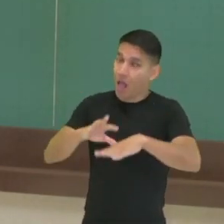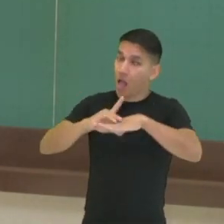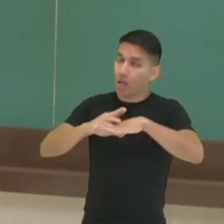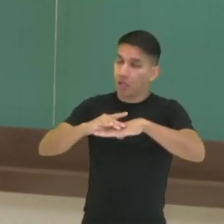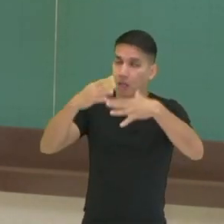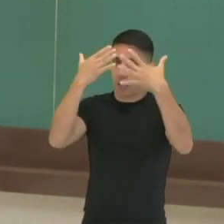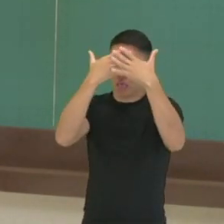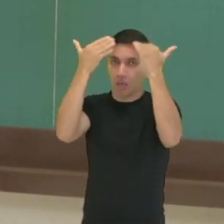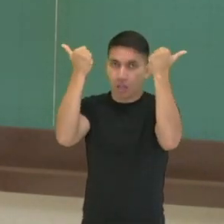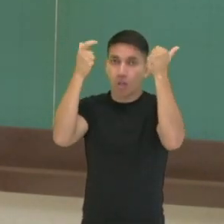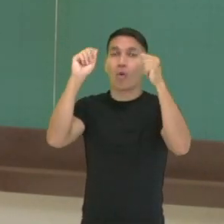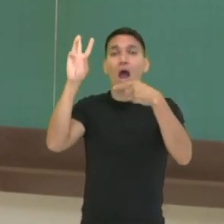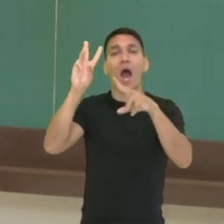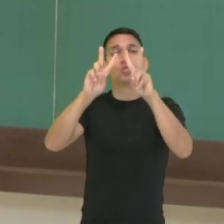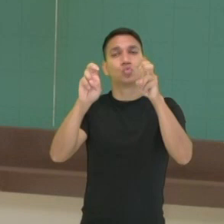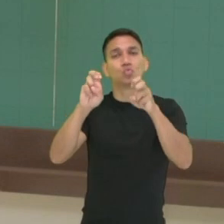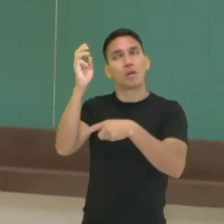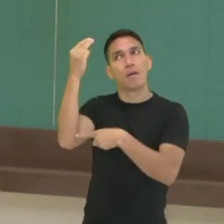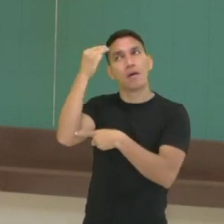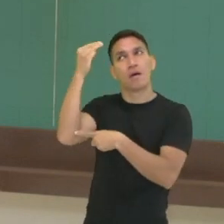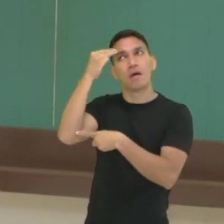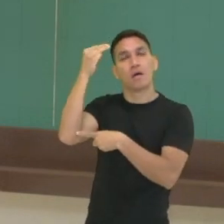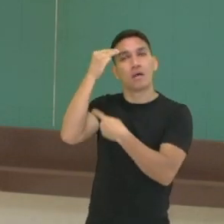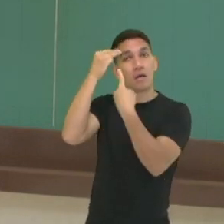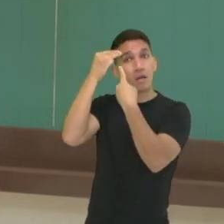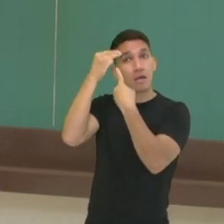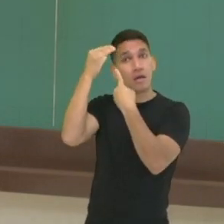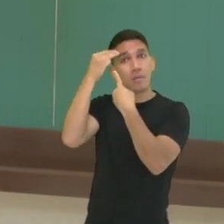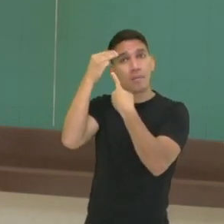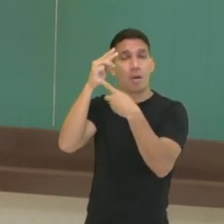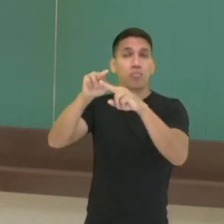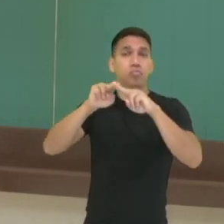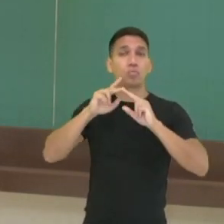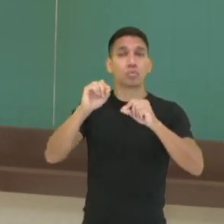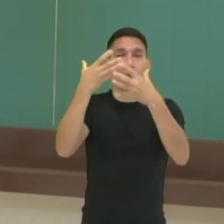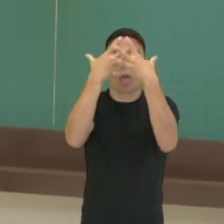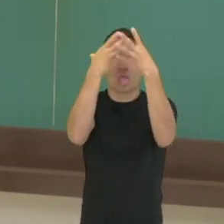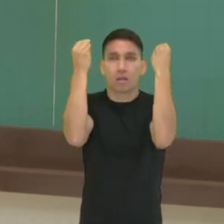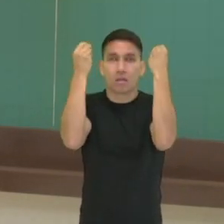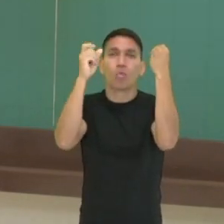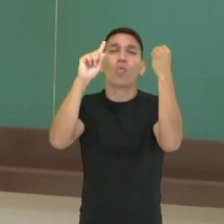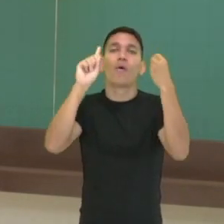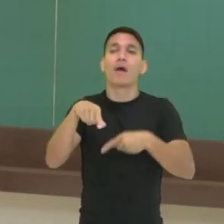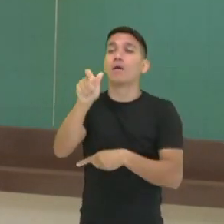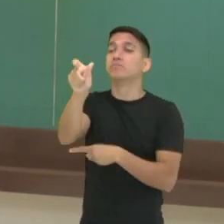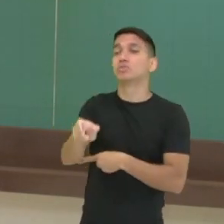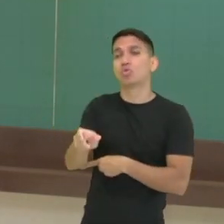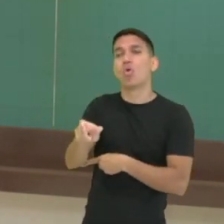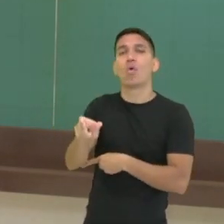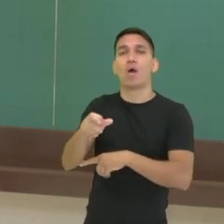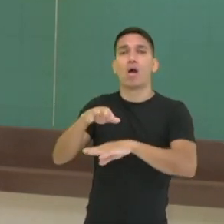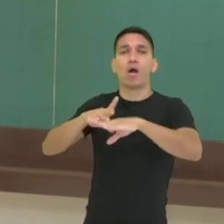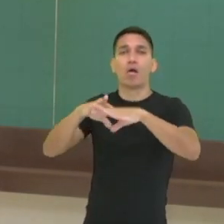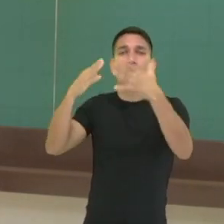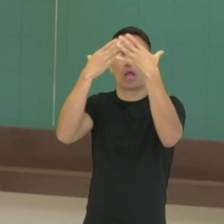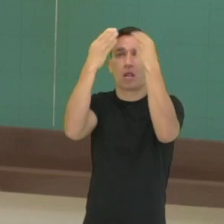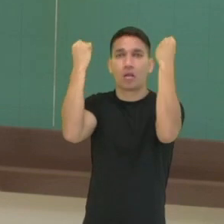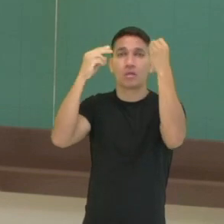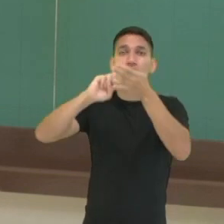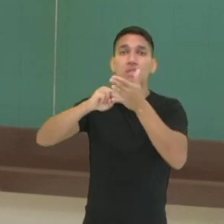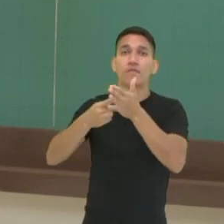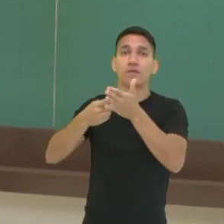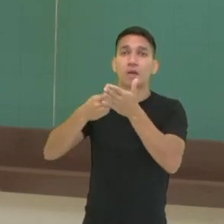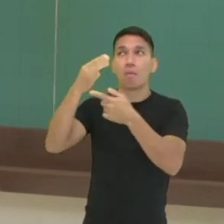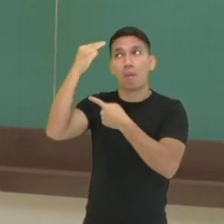são questões de memória. Então, remete na cabeça das pessoas. Uma pessoa com Alzheimer tem a perda